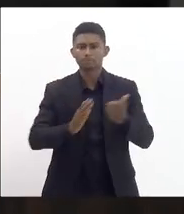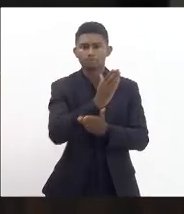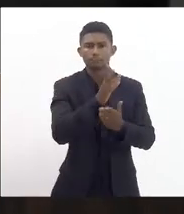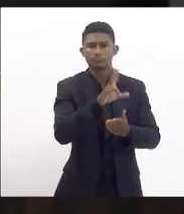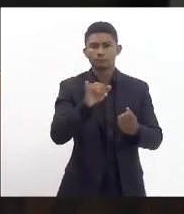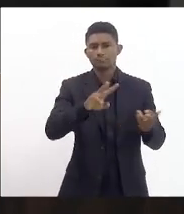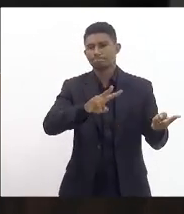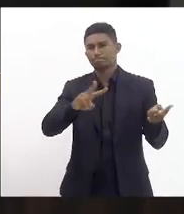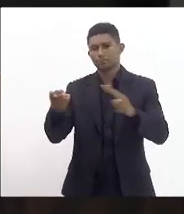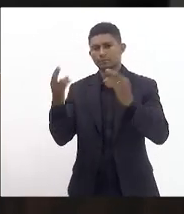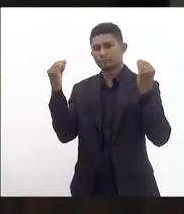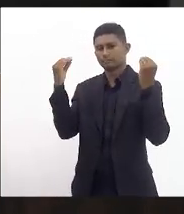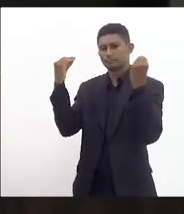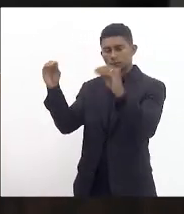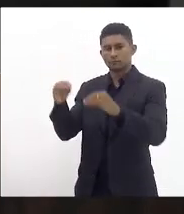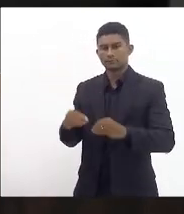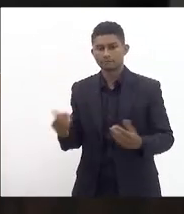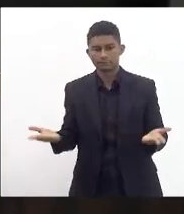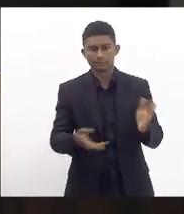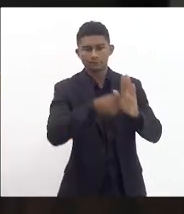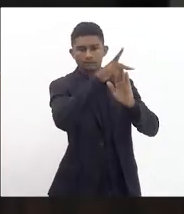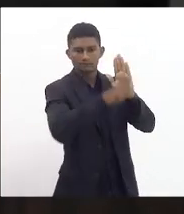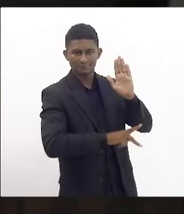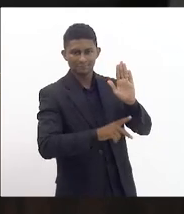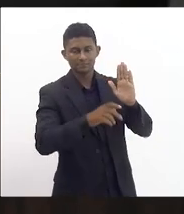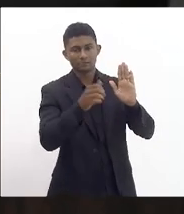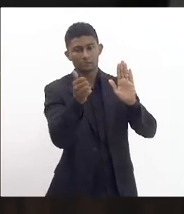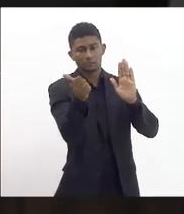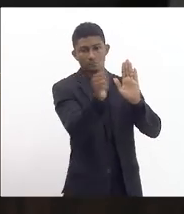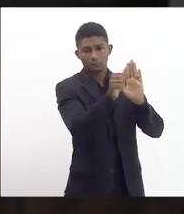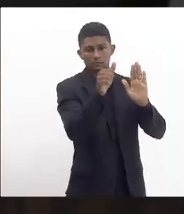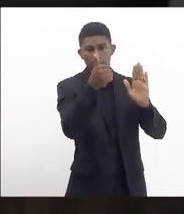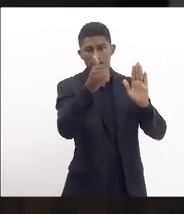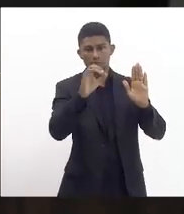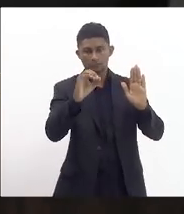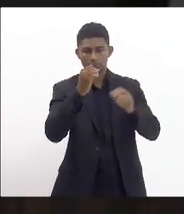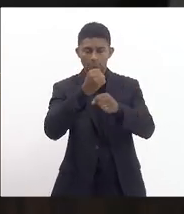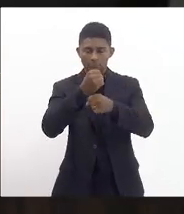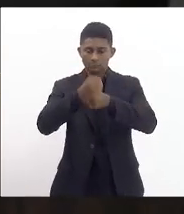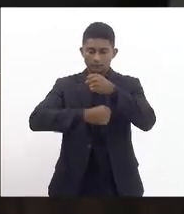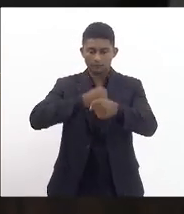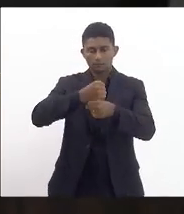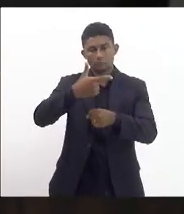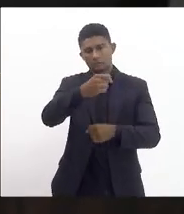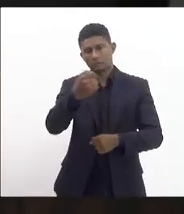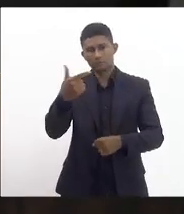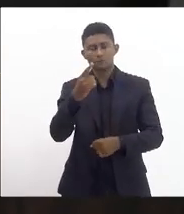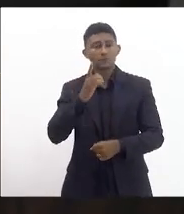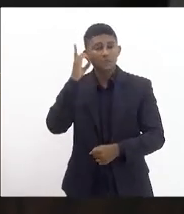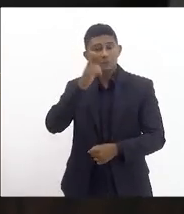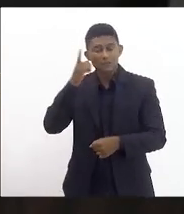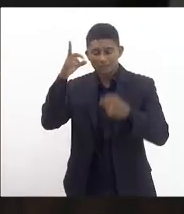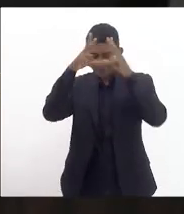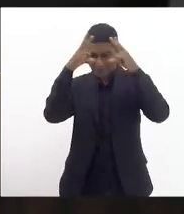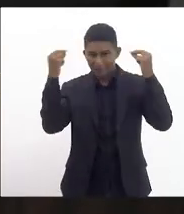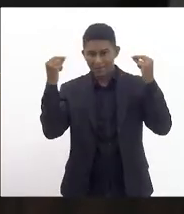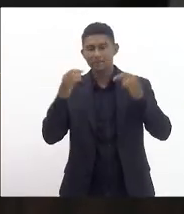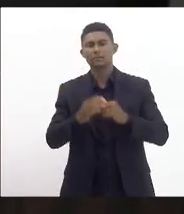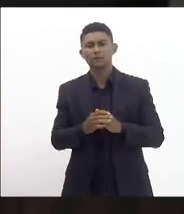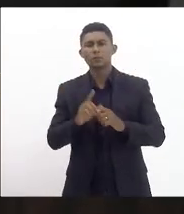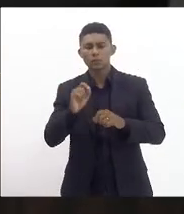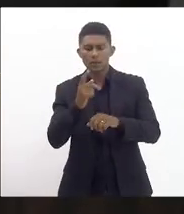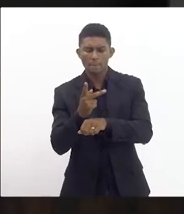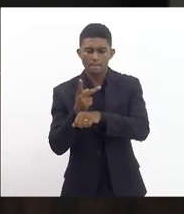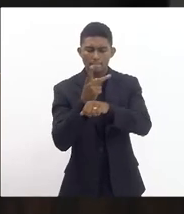vai à promulgação. Projeto de resolução 1110/22, de autoria da deputada enfermeira Rejane, que concede o prêmio Ana Lery